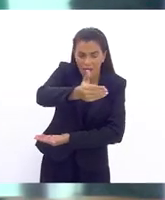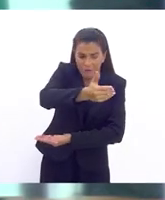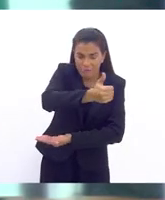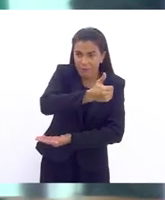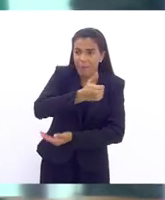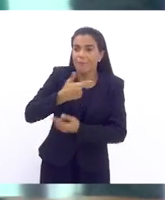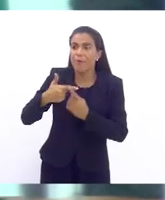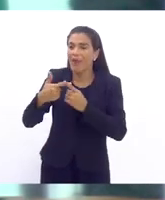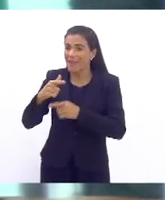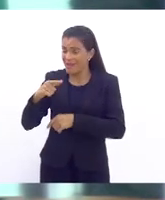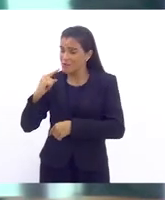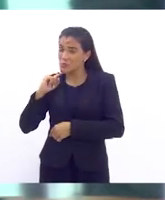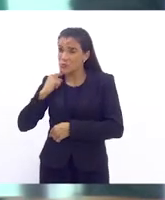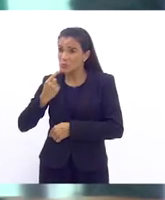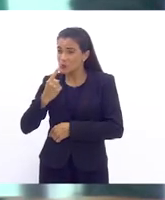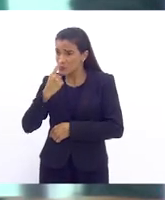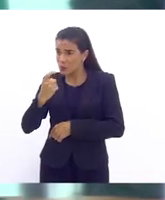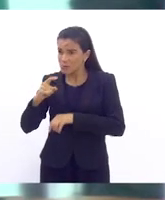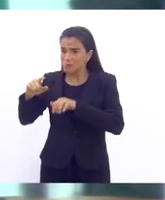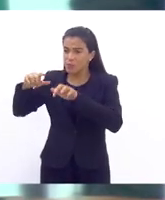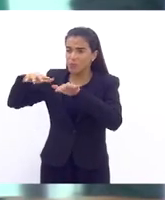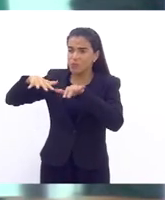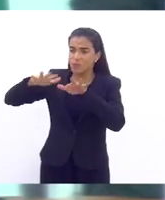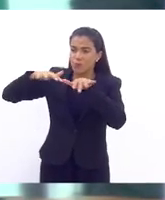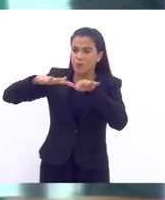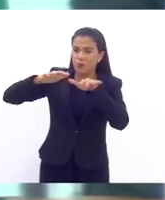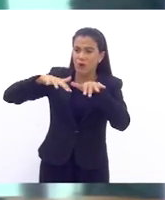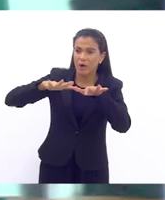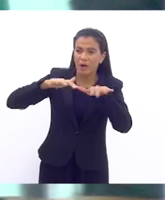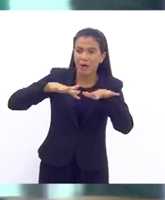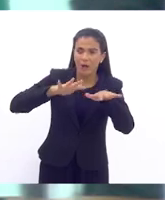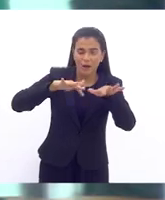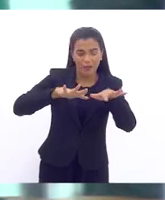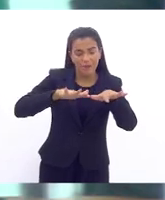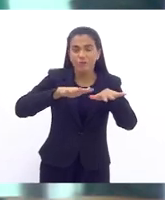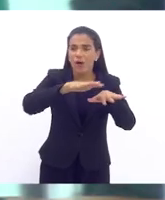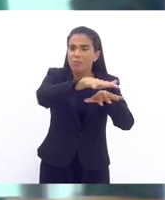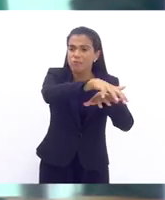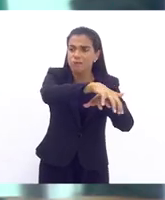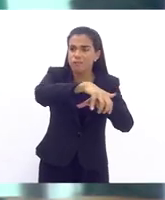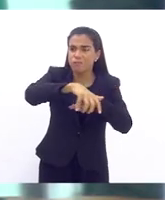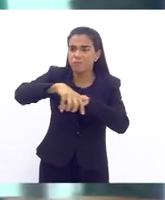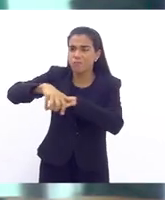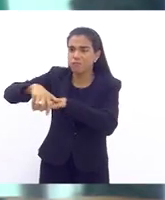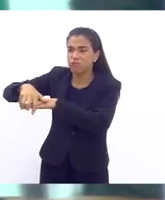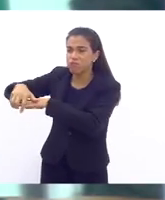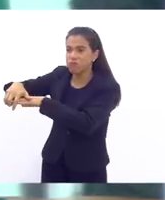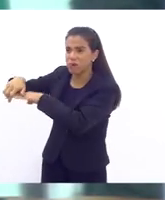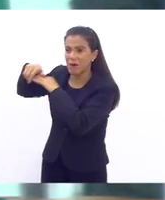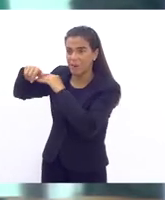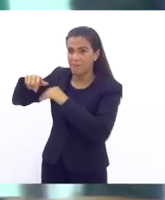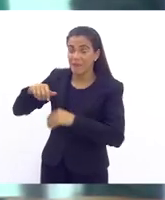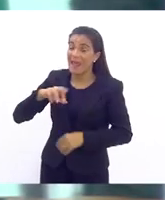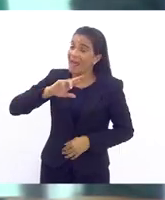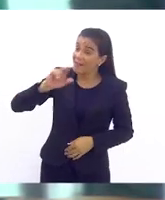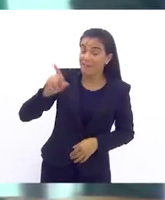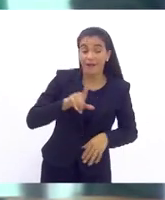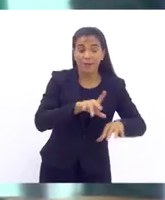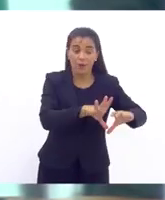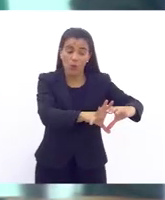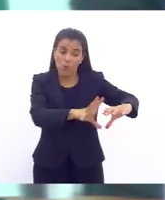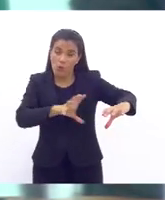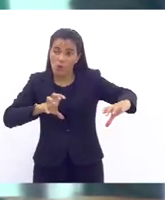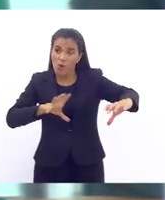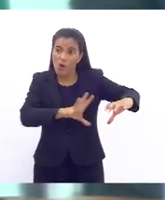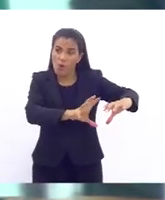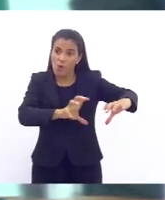e deixando o rio com ele era do status antes de começar esse intervenção é diferente quando você faz uma dragagem que você aumenta